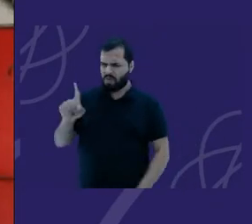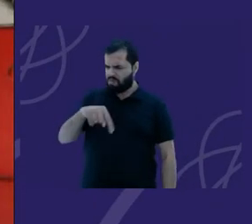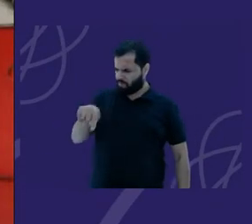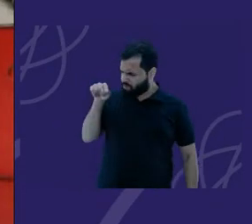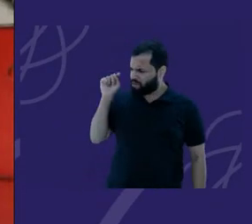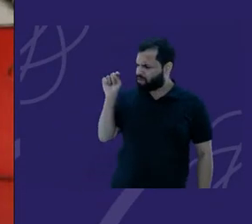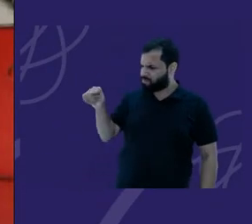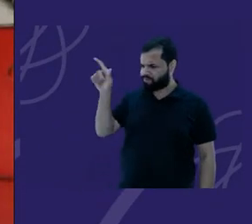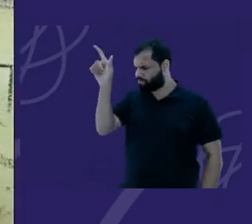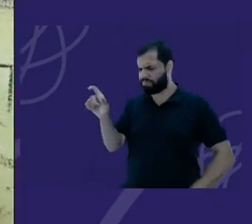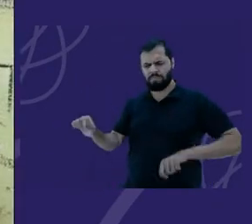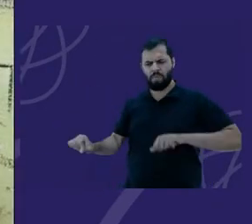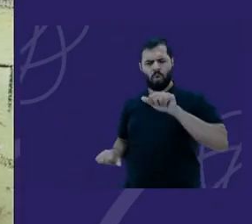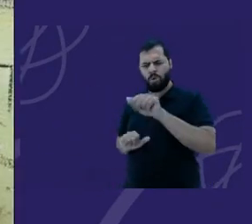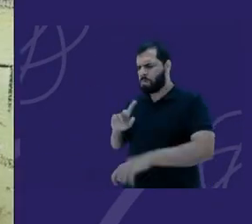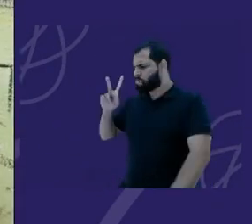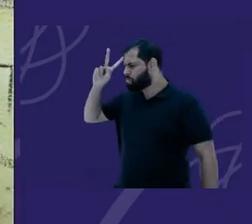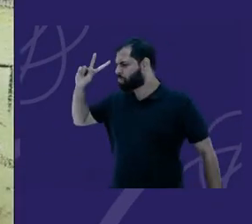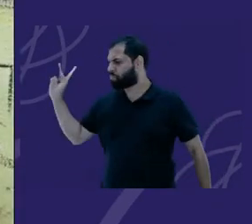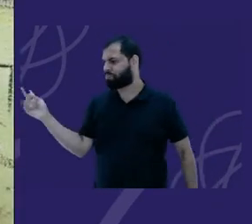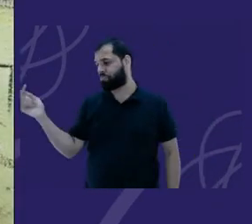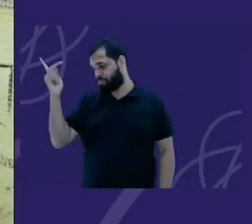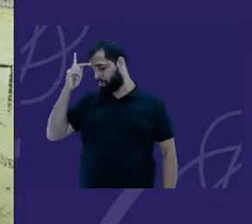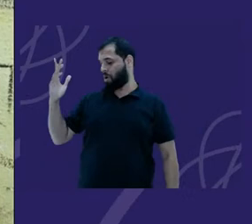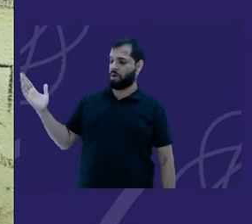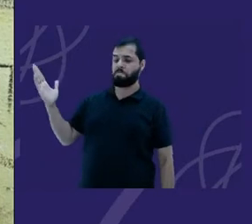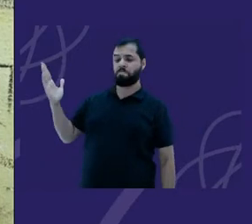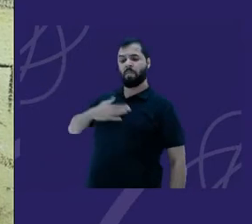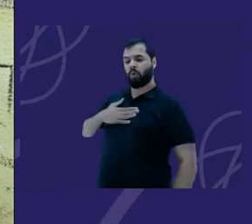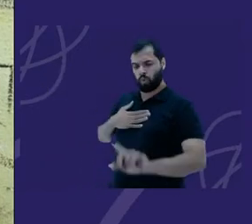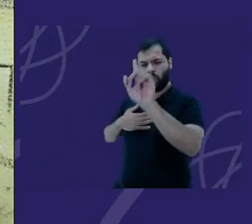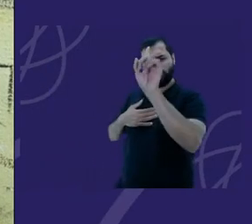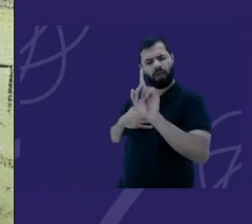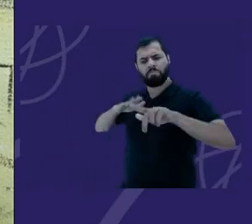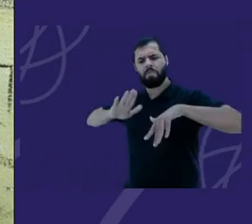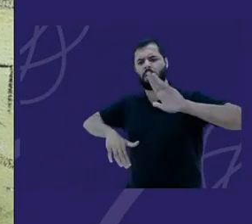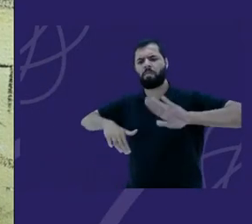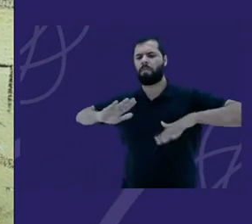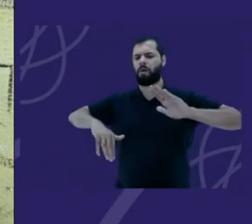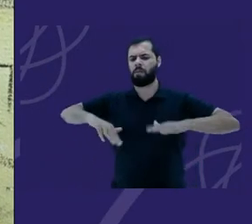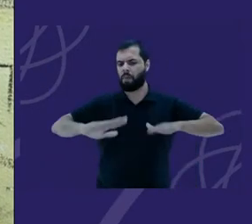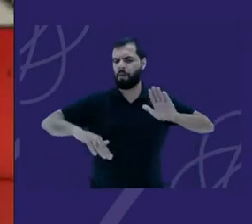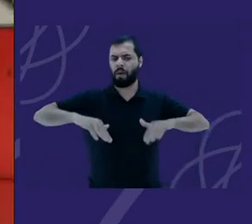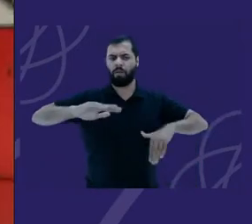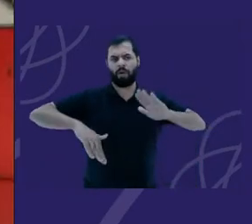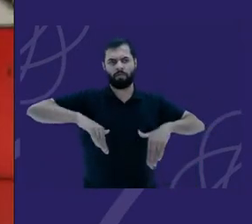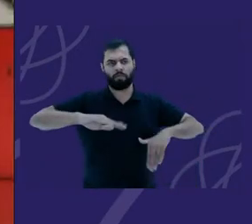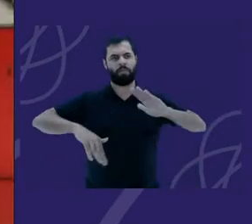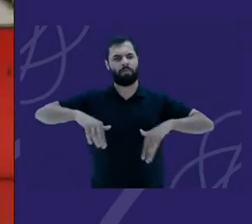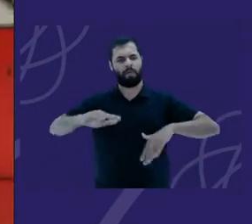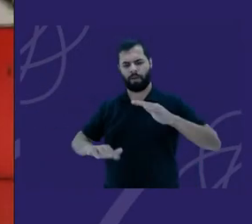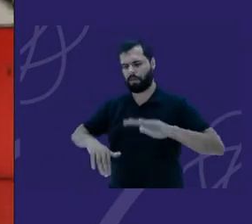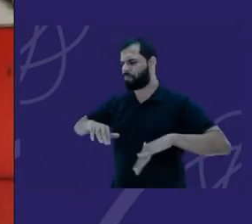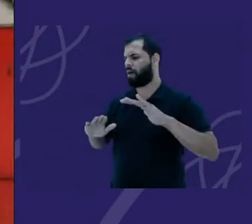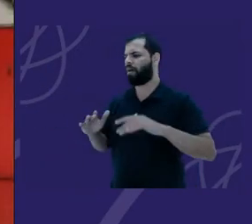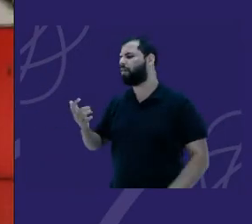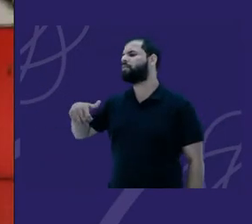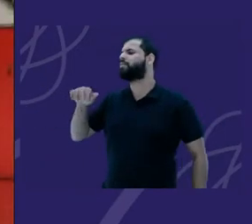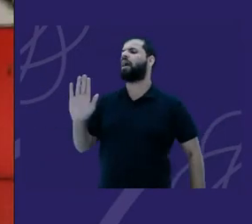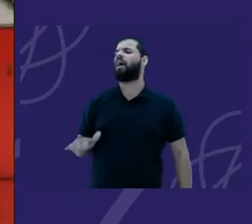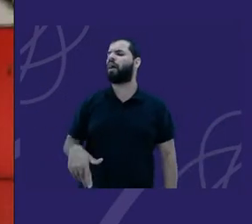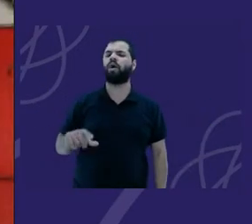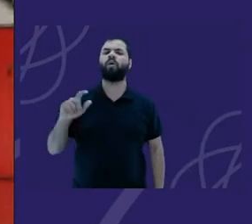assim. Eu também tenho o direito de tocar meu tamborim. Mas quem é do mar